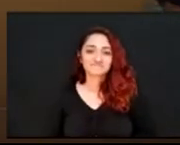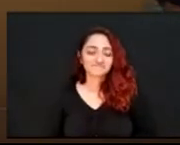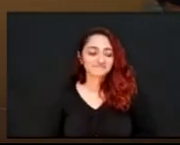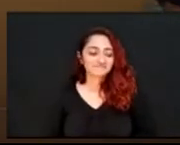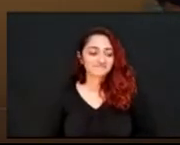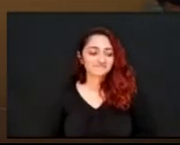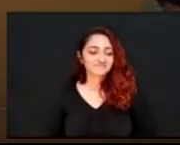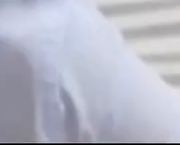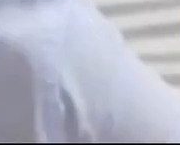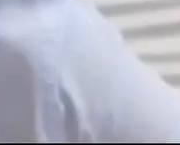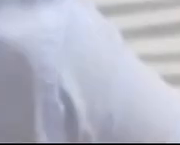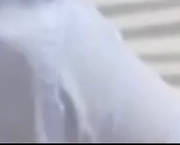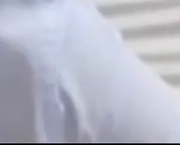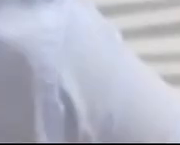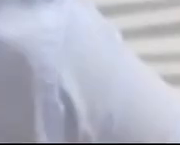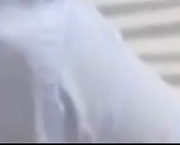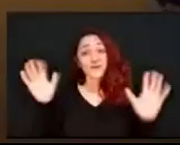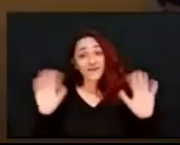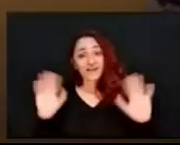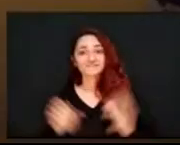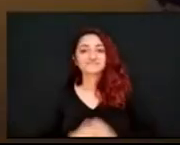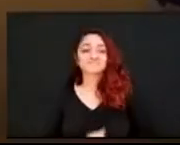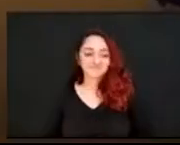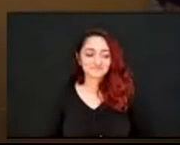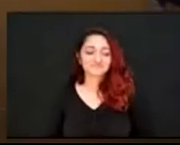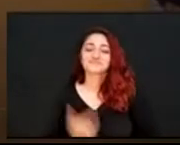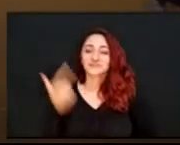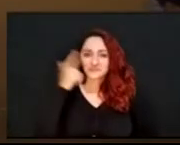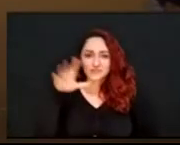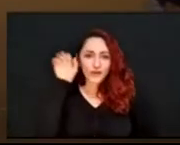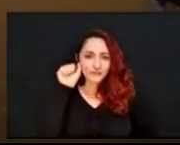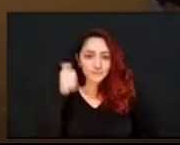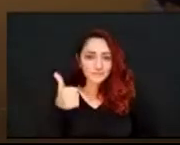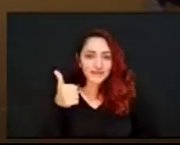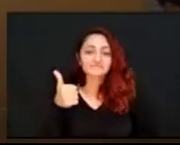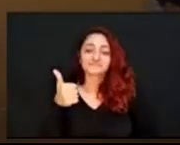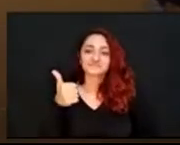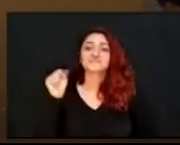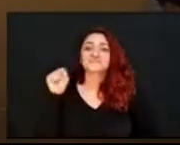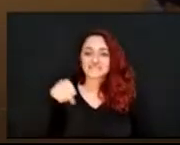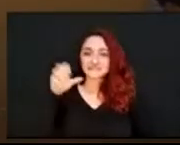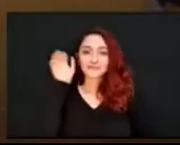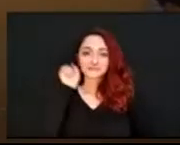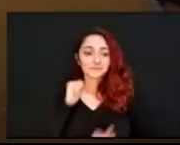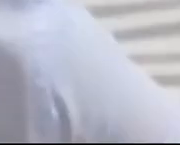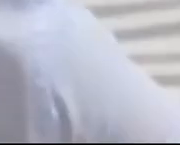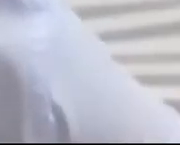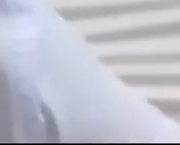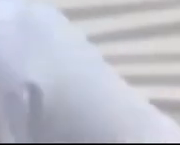Oi sim horário a tudo bem Agora sim agora consegue ouvir